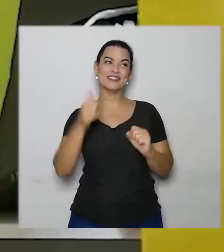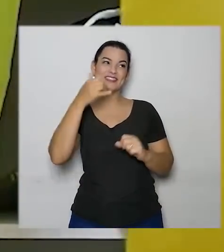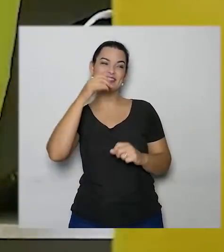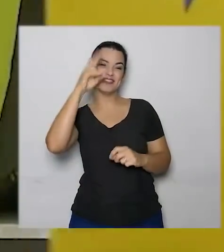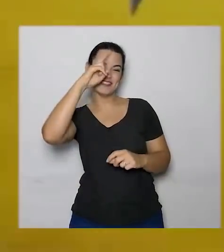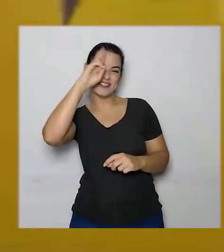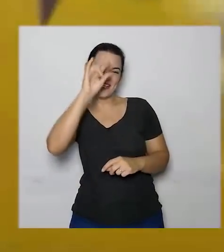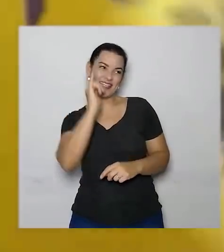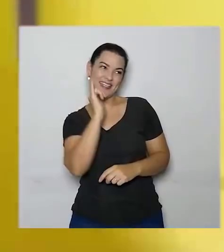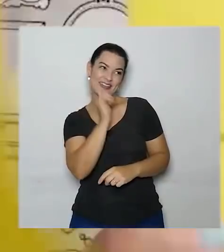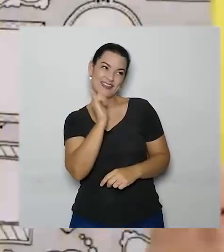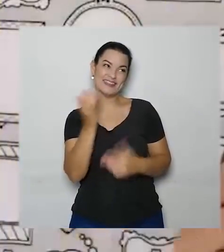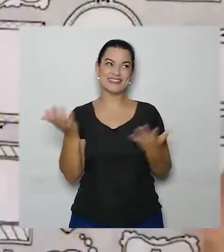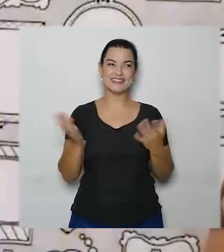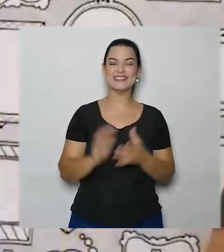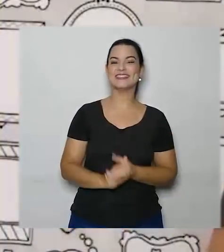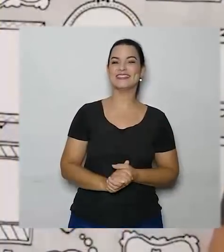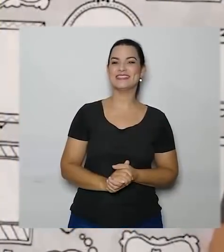contando histórias.